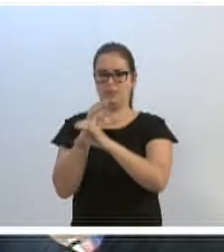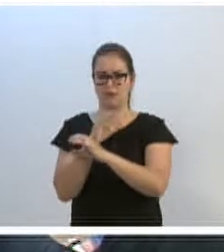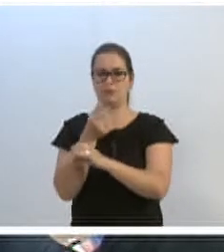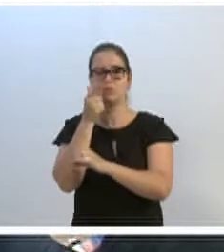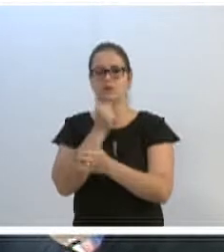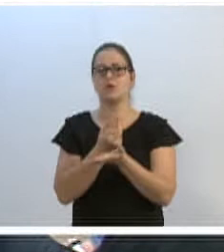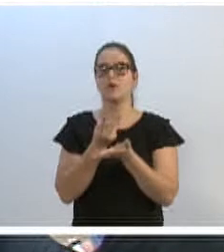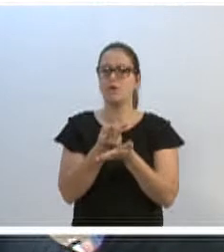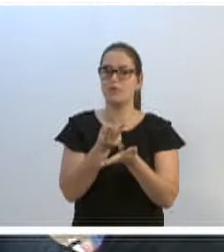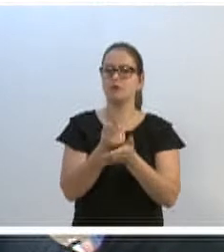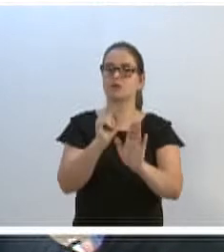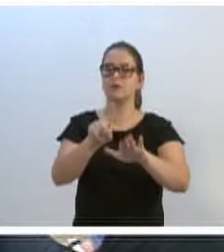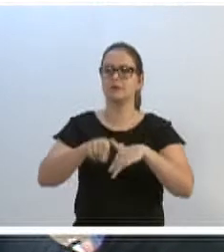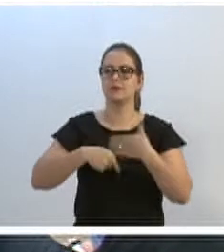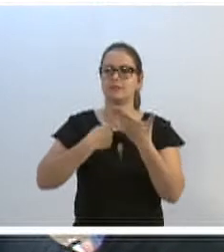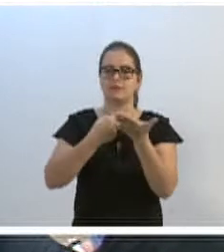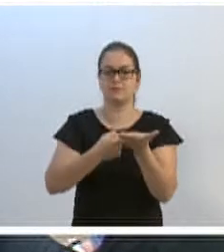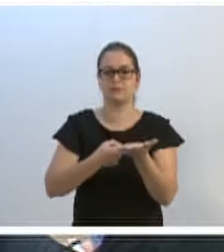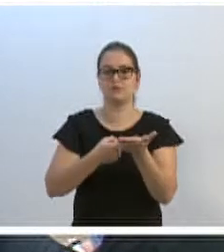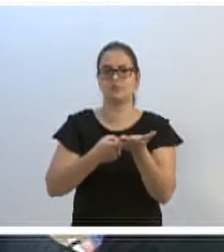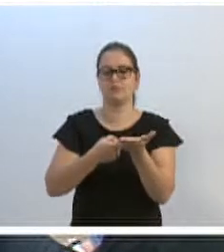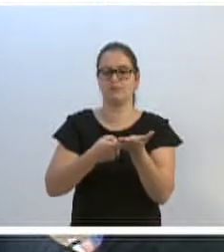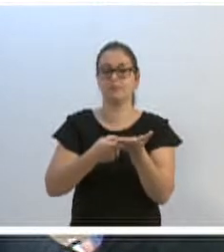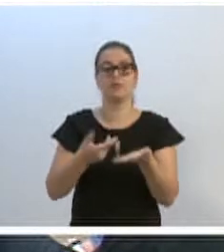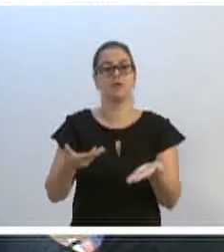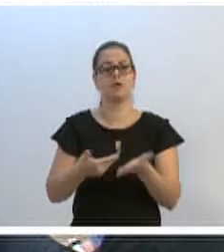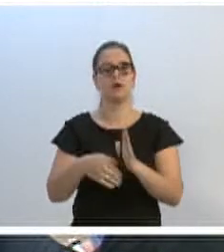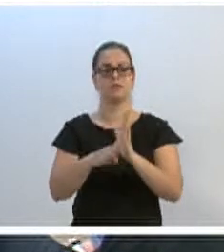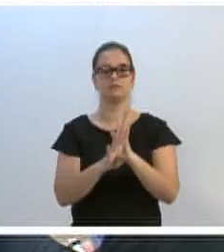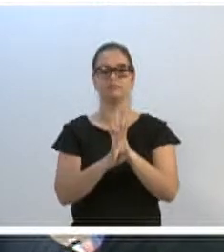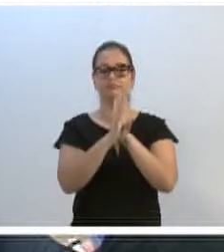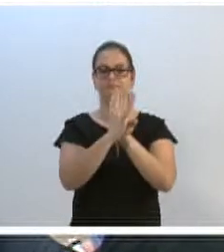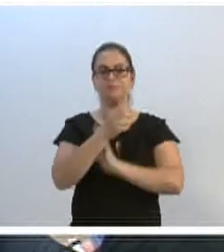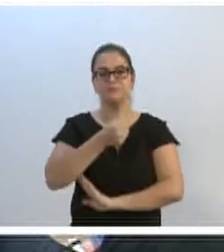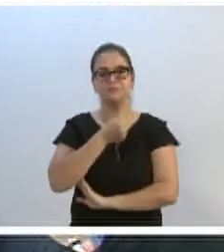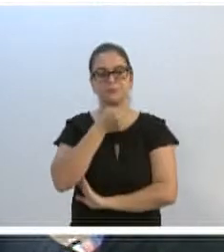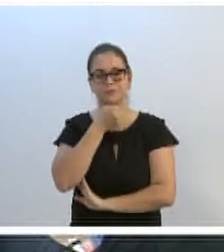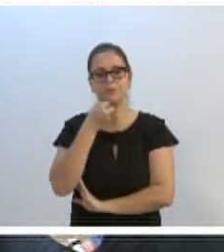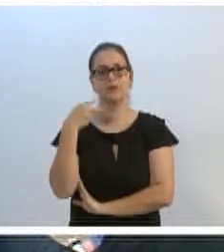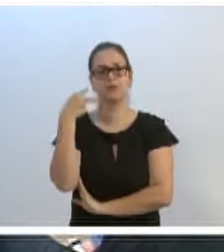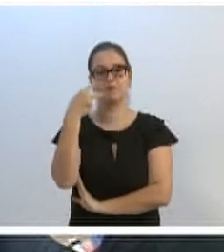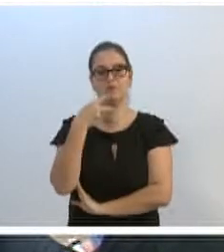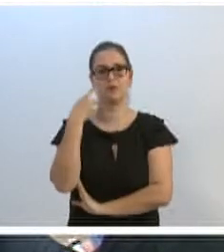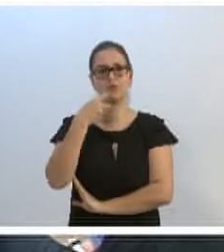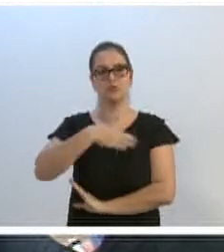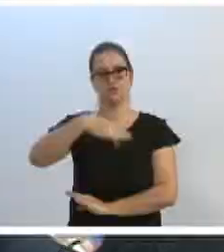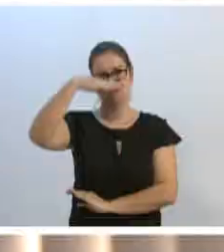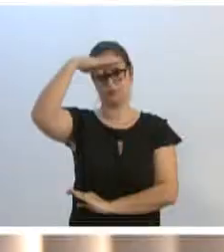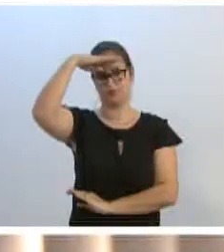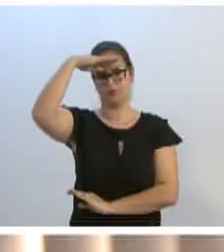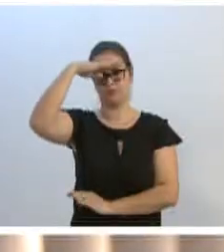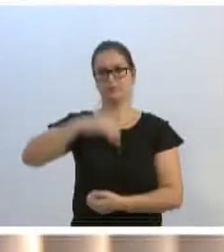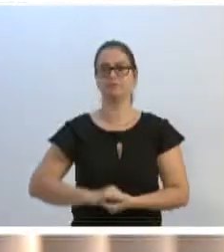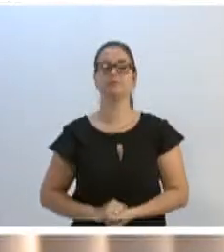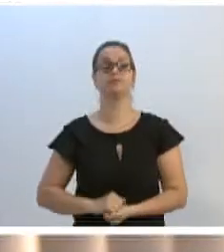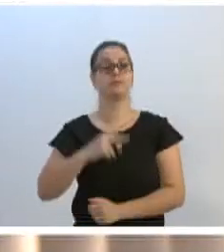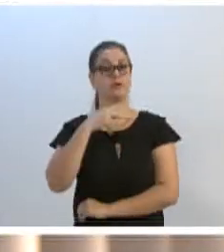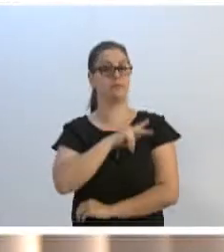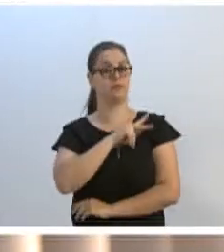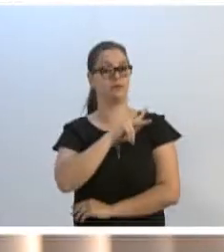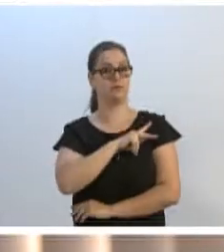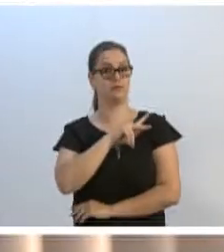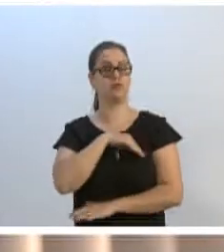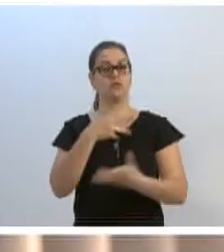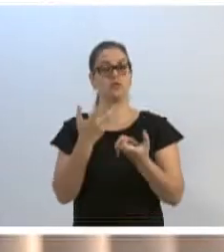poder continuar com a sessão ordinária. Ouço pela ordem, vereador Jovino Cardoso. Senhor presidente, gostaria que Vossa